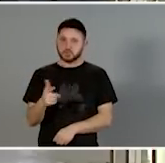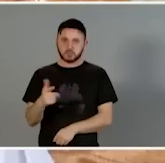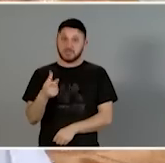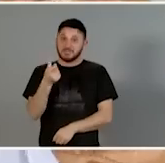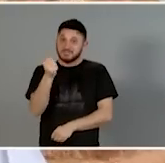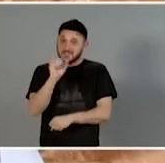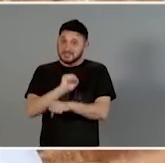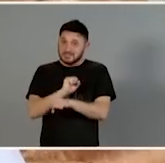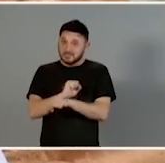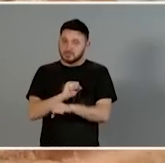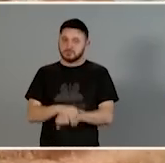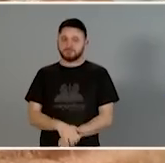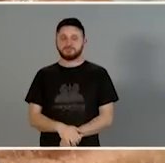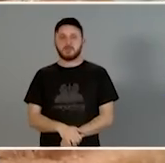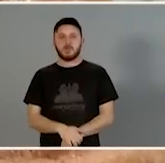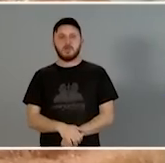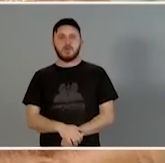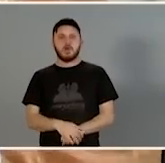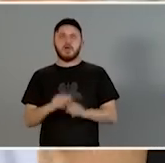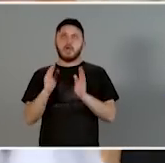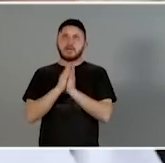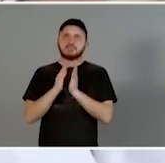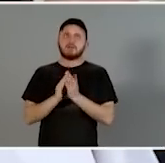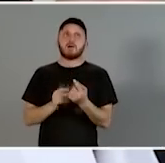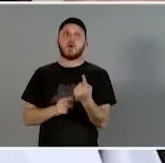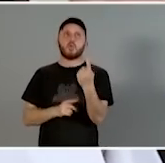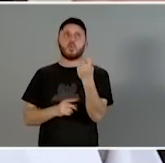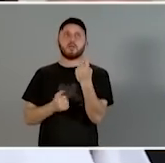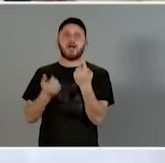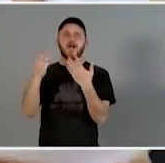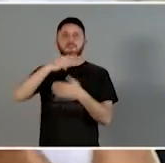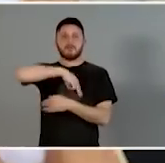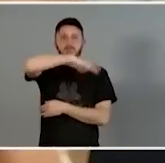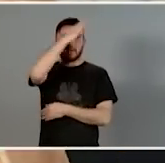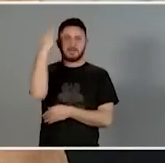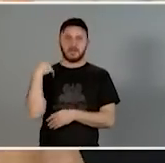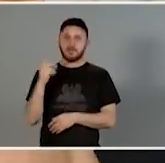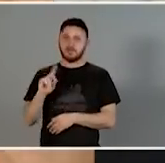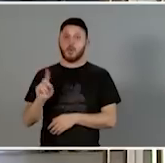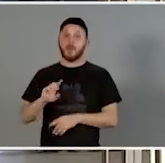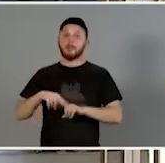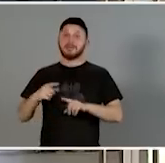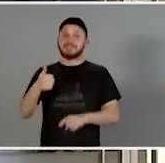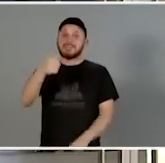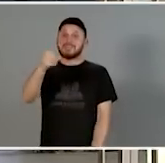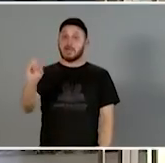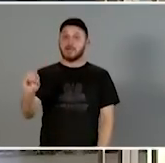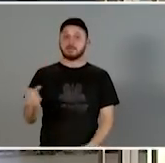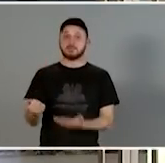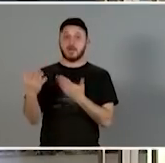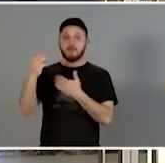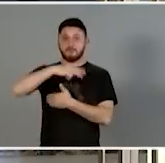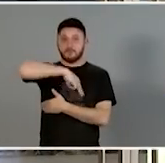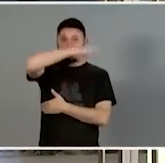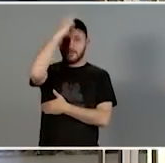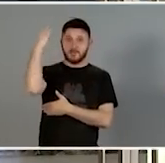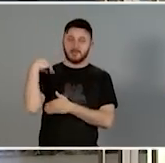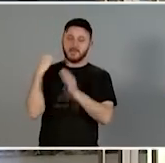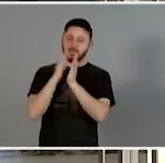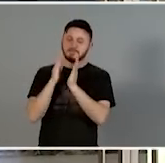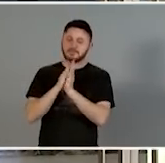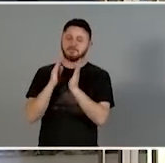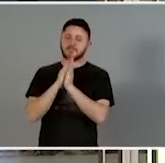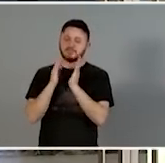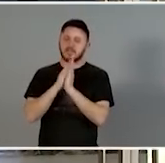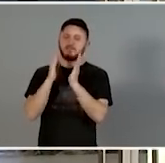Não só rezavam uma Ave Maria, era uma dezena, não é? Uma dezena. Terminou